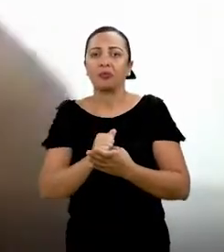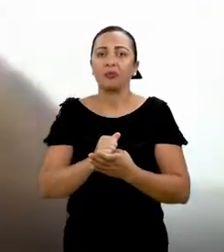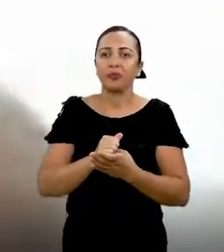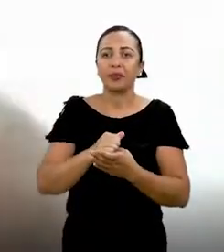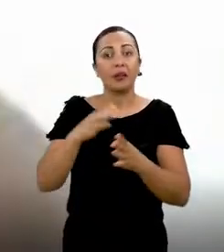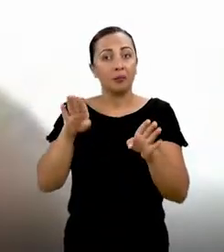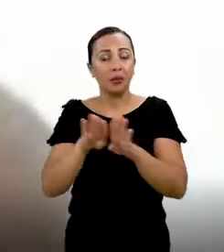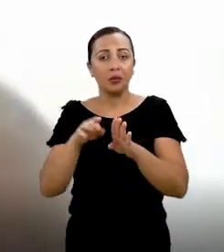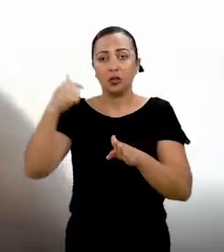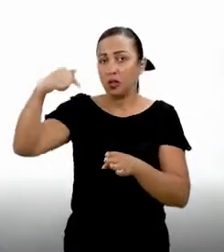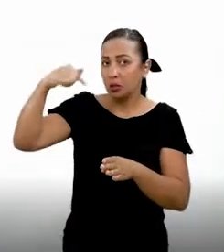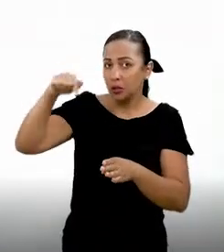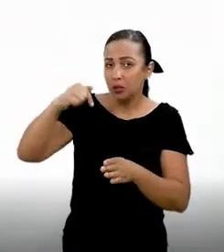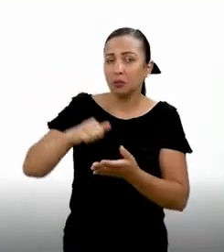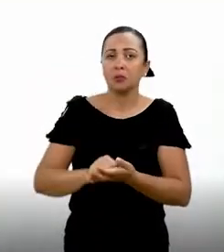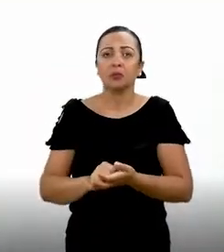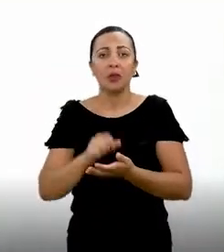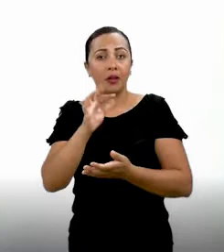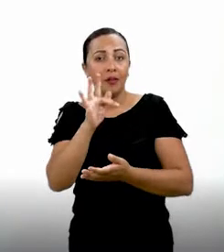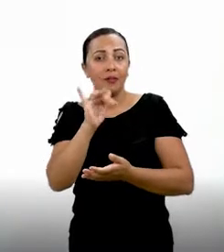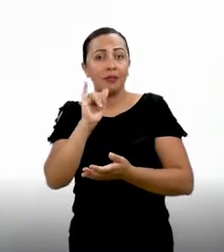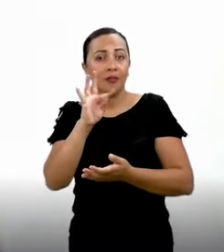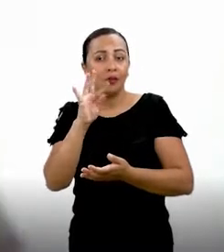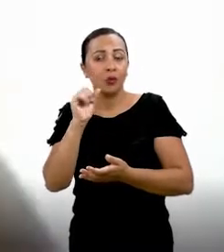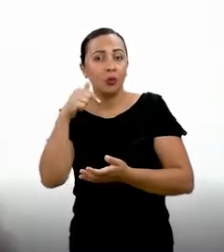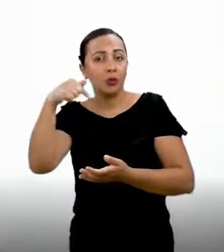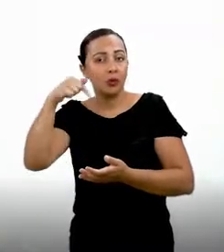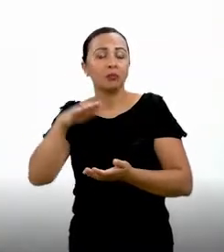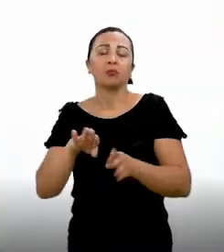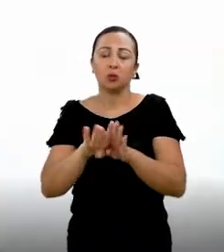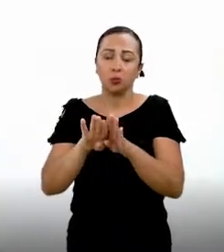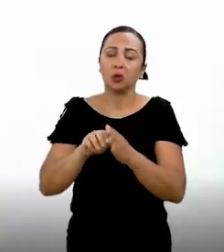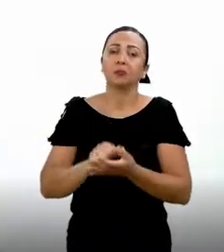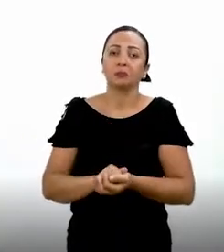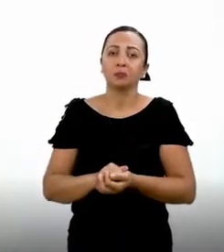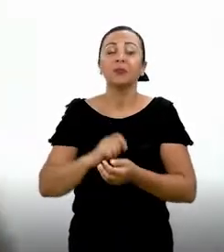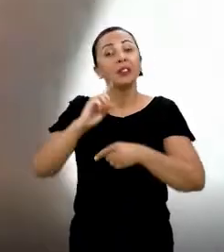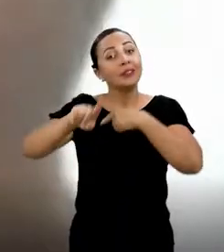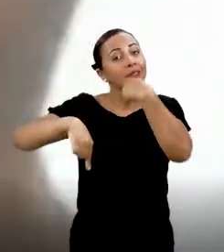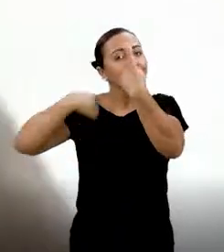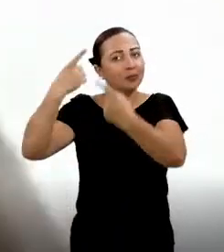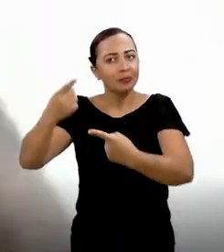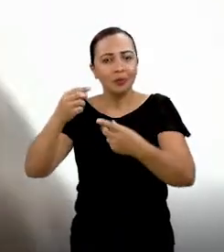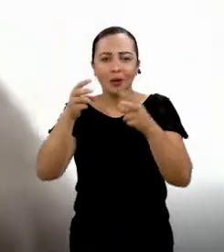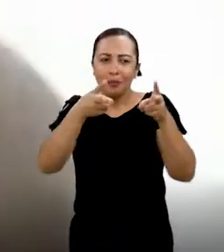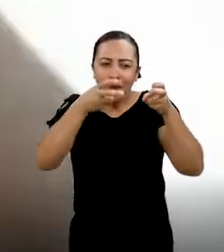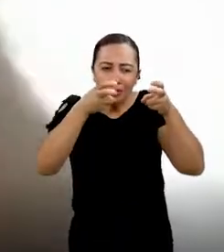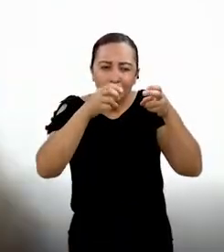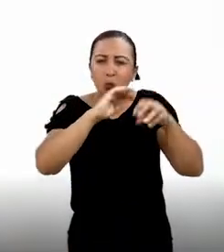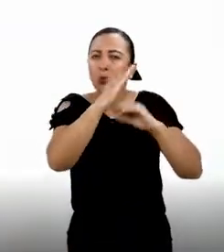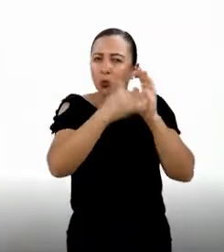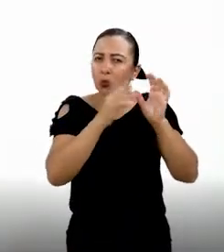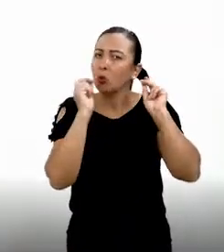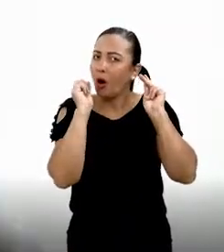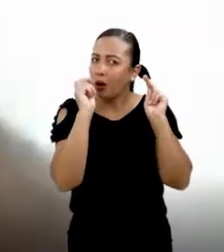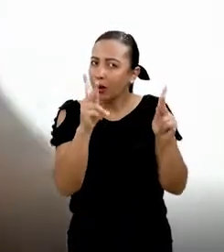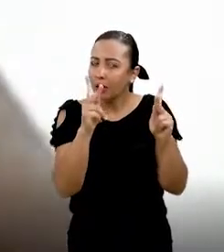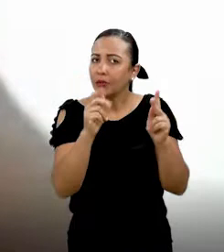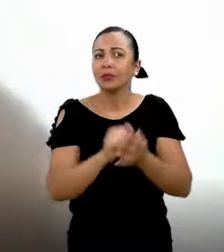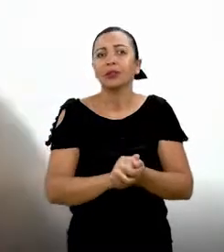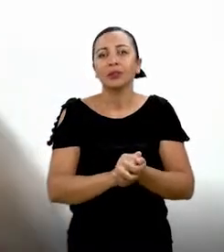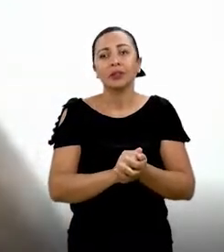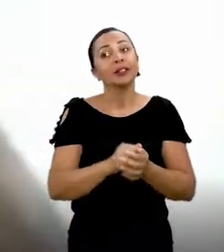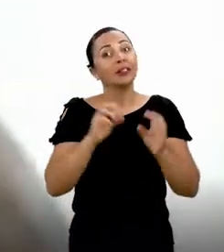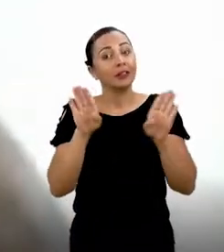e químicos, né? E posteriormente, depois que a gente viu que estava tudo ok e que inclusive